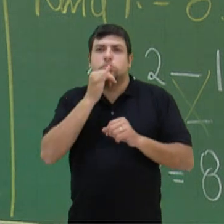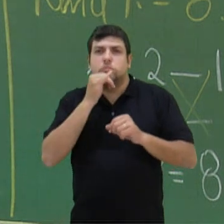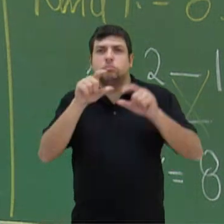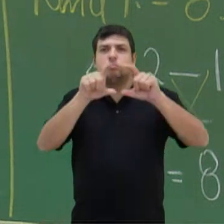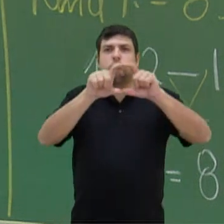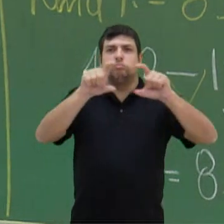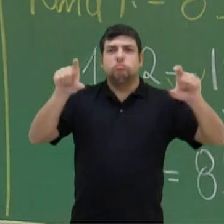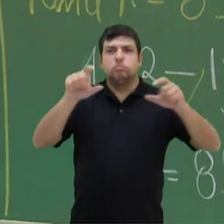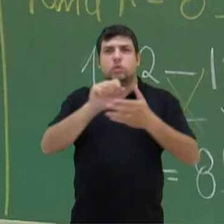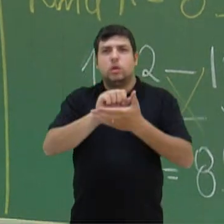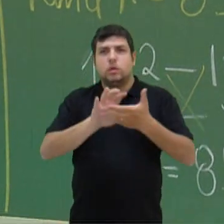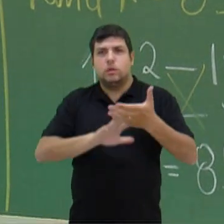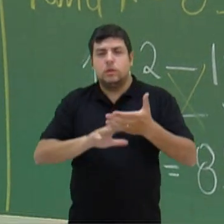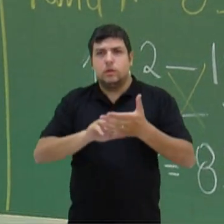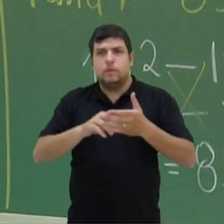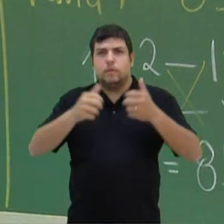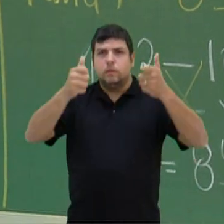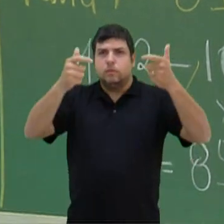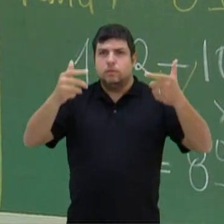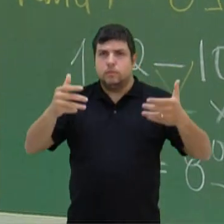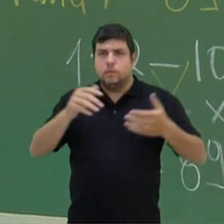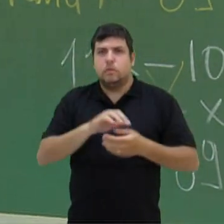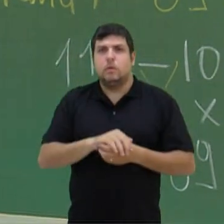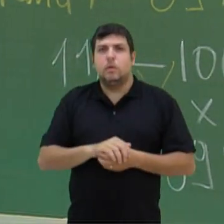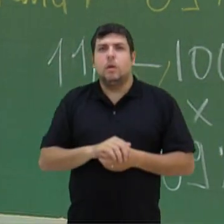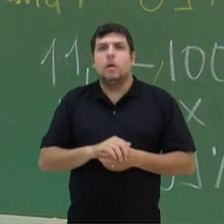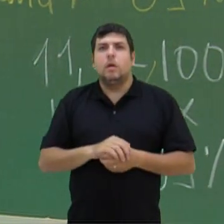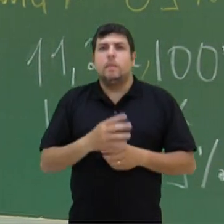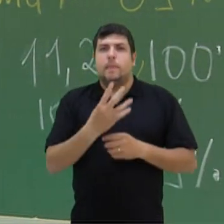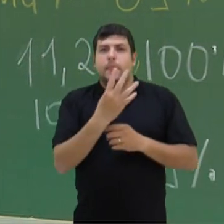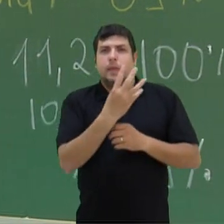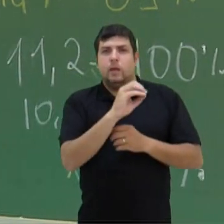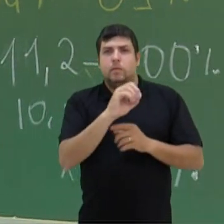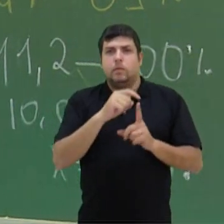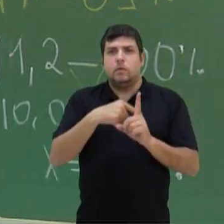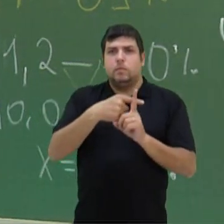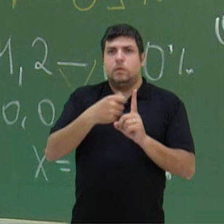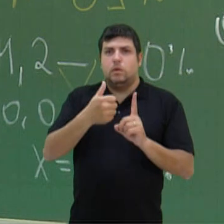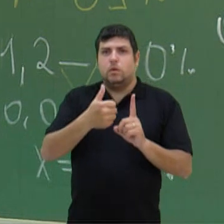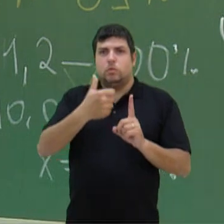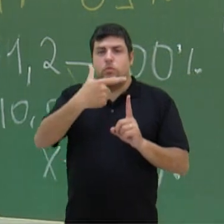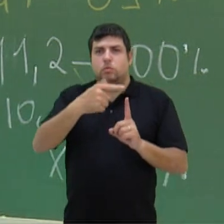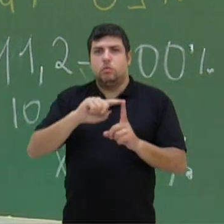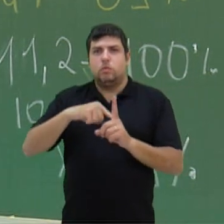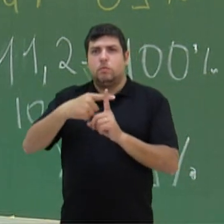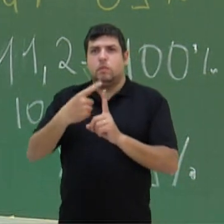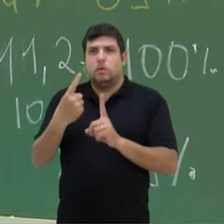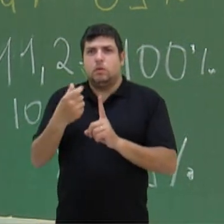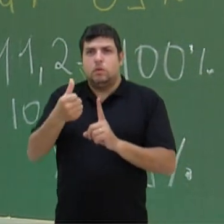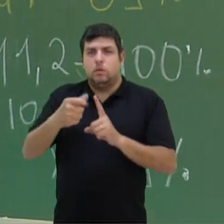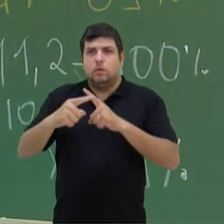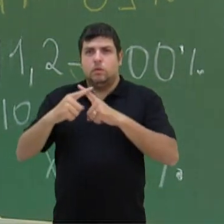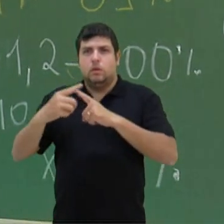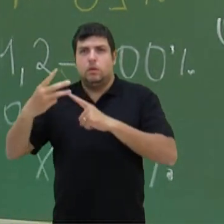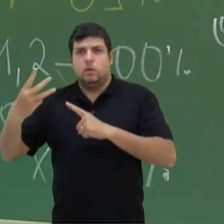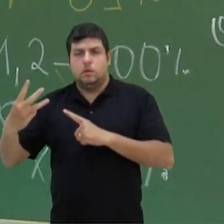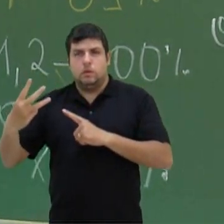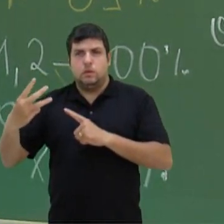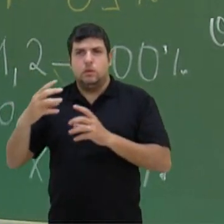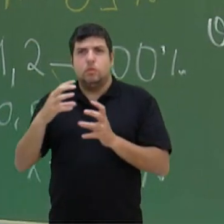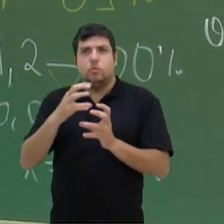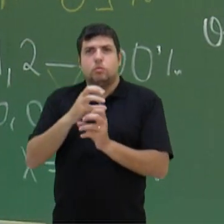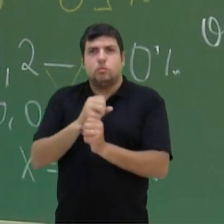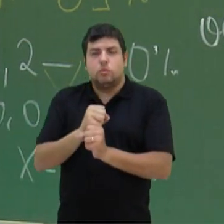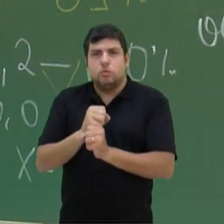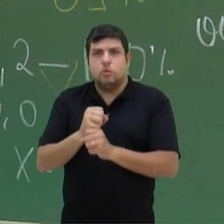dados por escrito, tá? Então, 40 mais 12 mais 16 vezes 3, porque temos 3 oxigênios, vamos ter